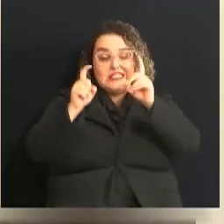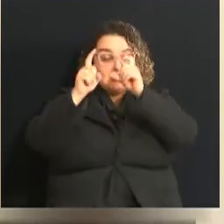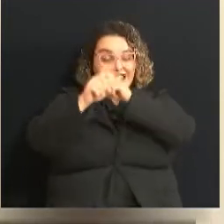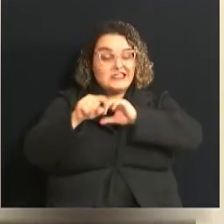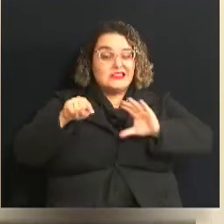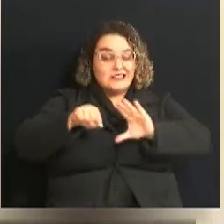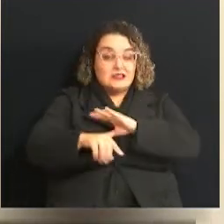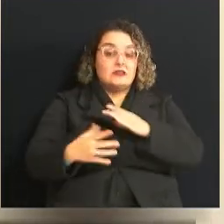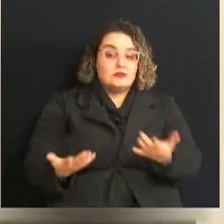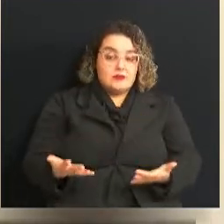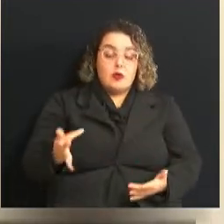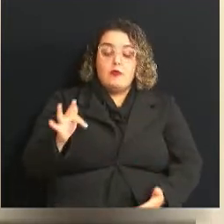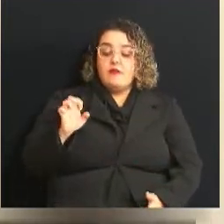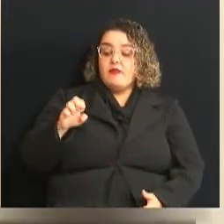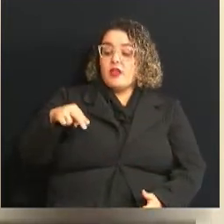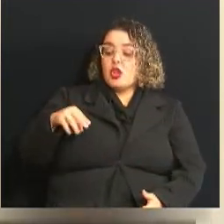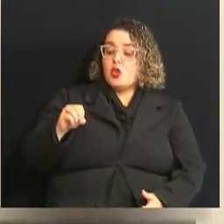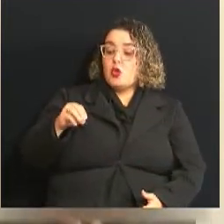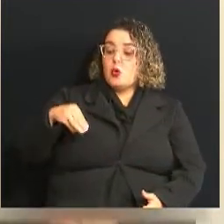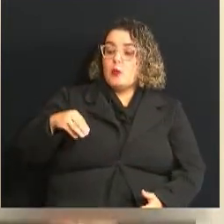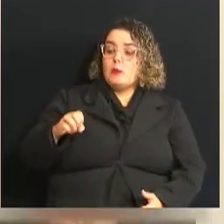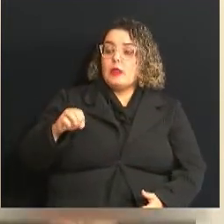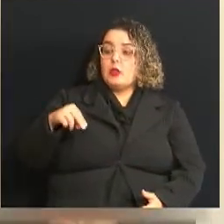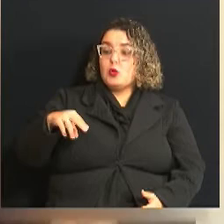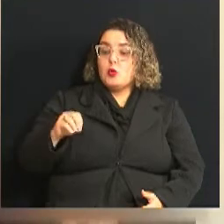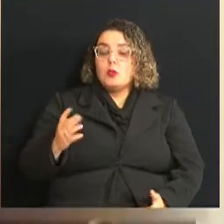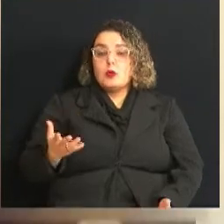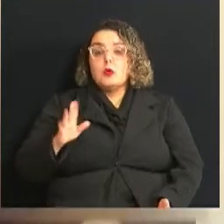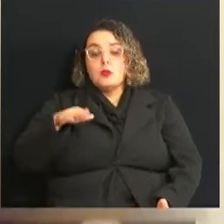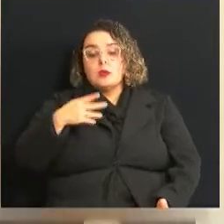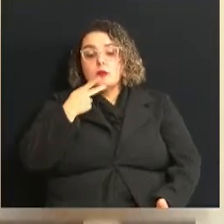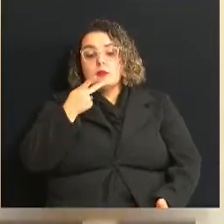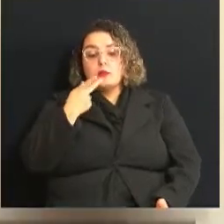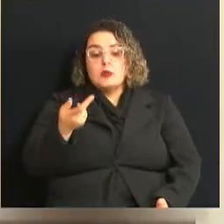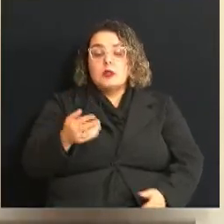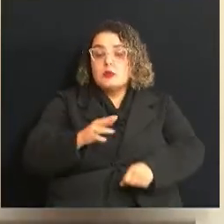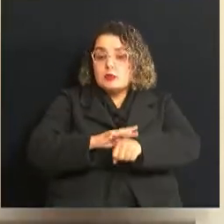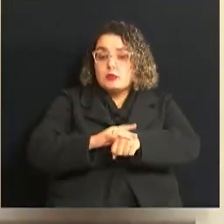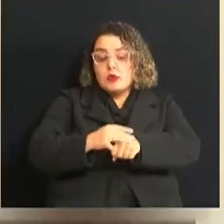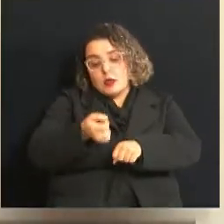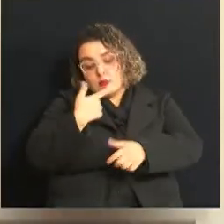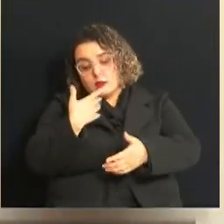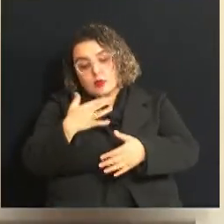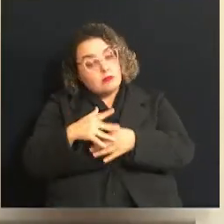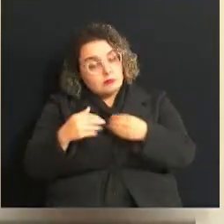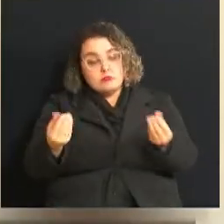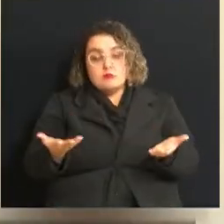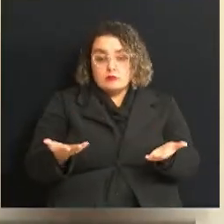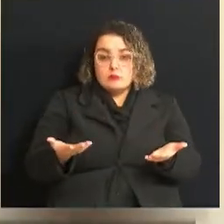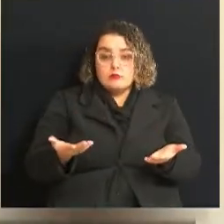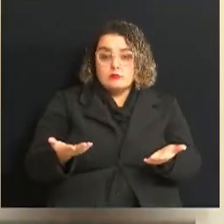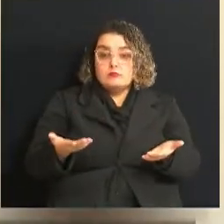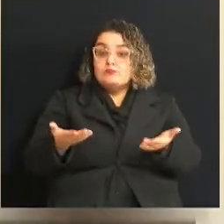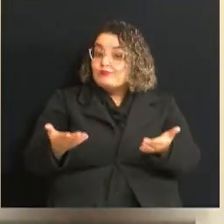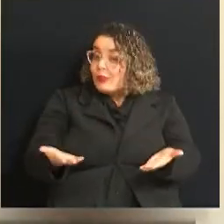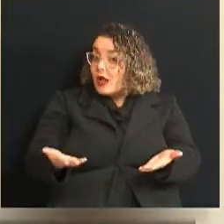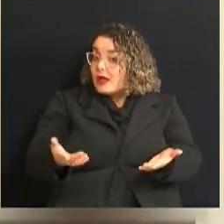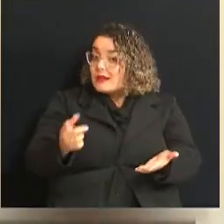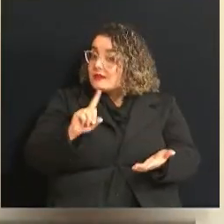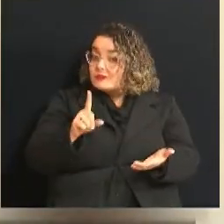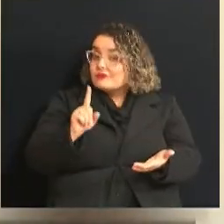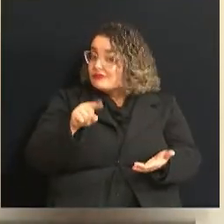fenômeno. Porque quando a gente fala em doença, a gente pensa, vou tomar um remédio e vou me curar. E, no entanto, não é bem